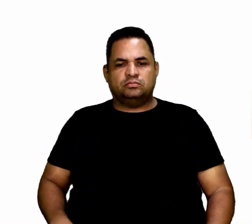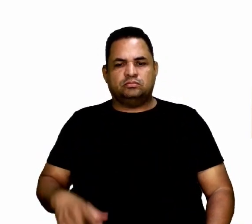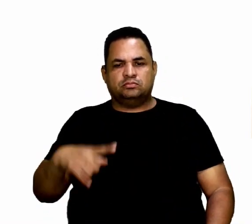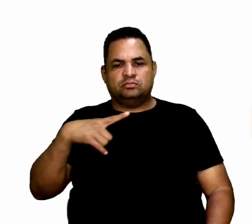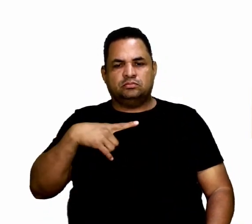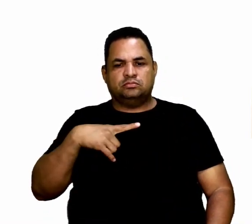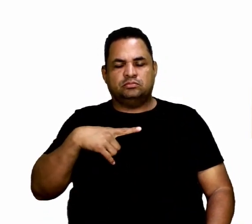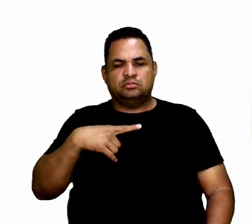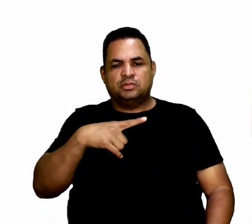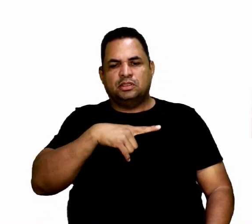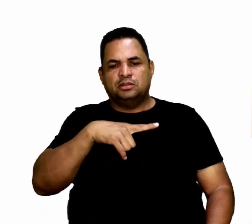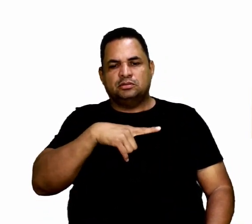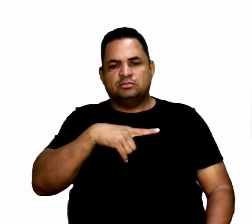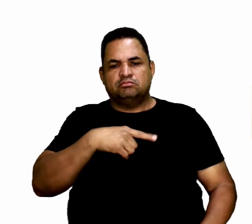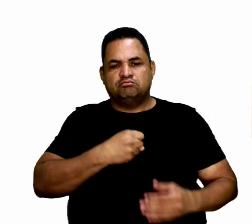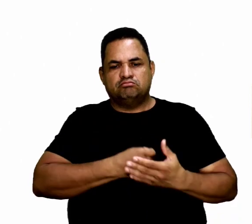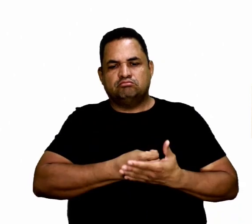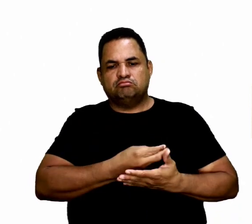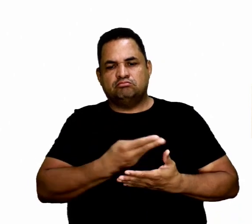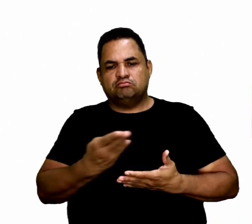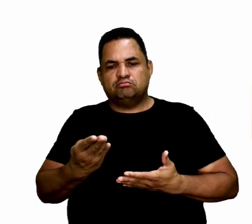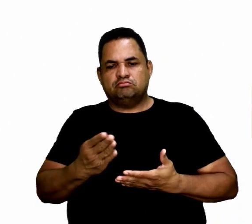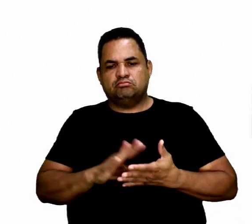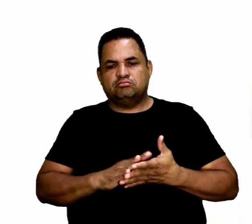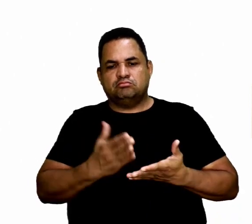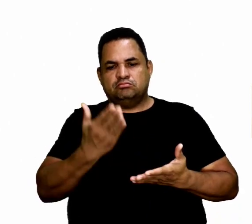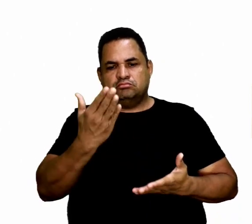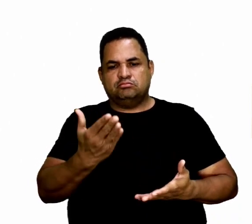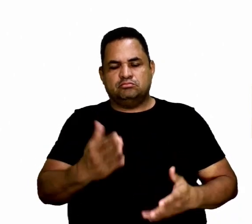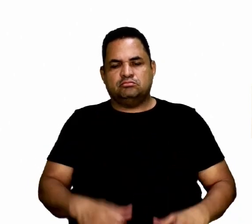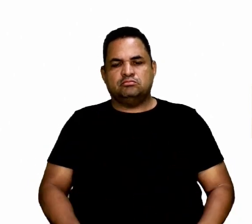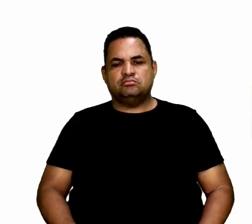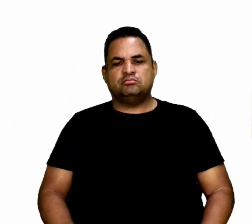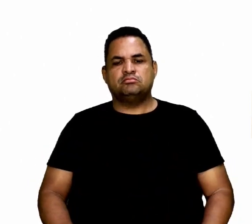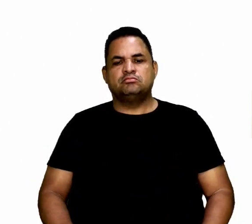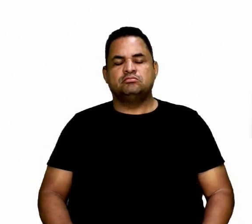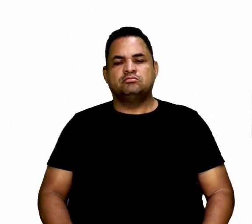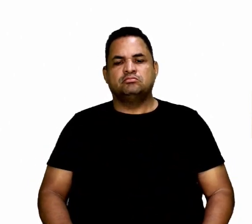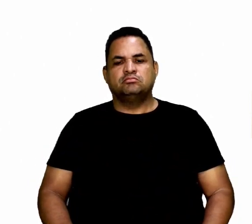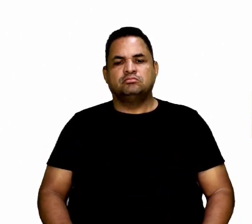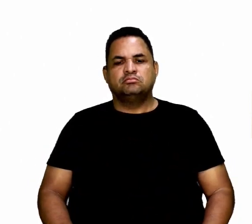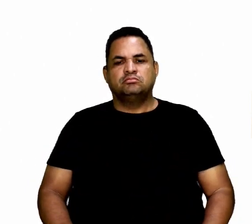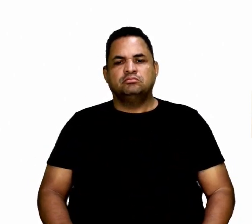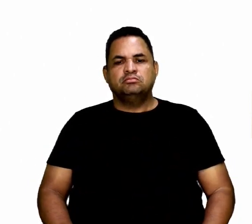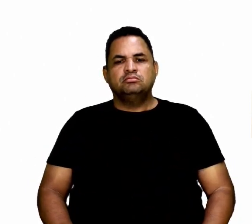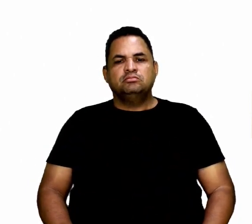uma espécie de concentração maior dessas